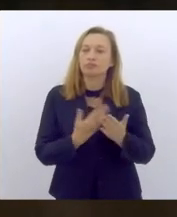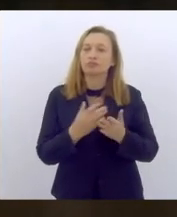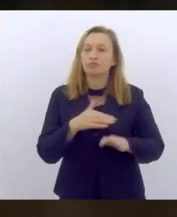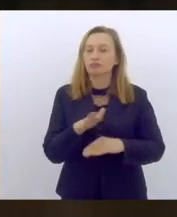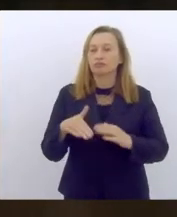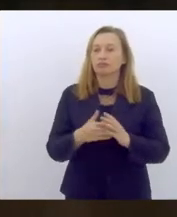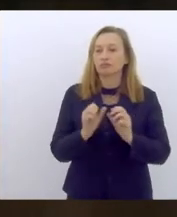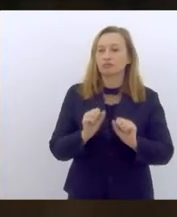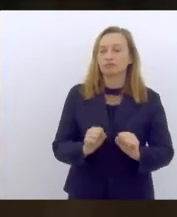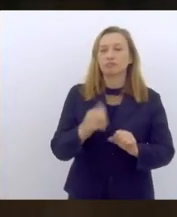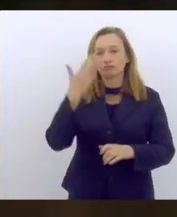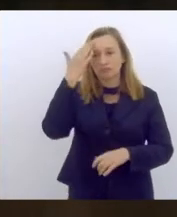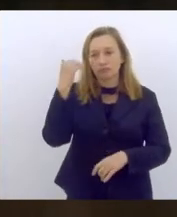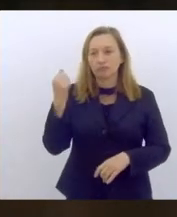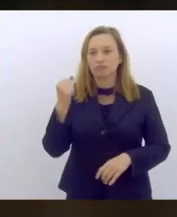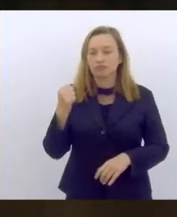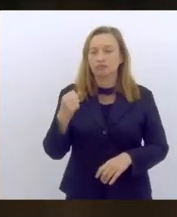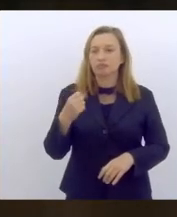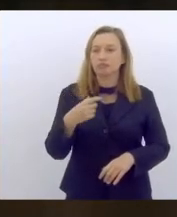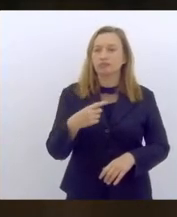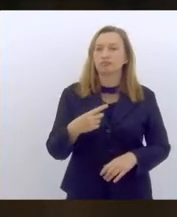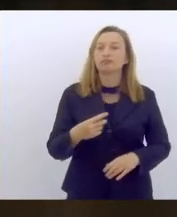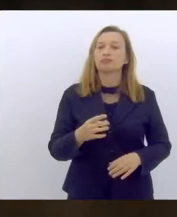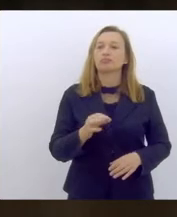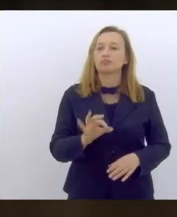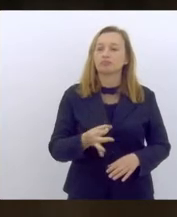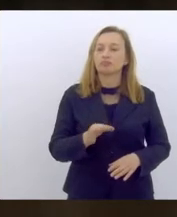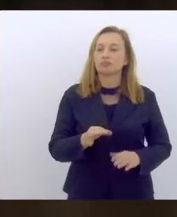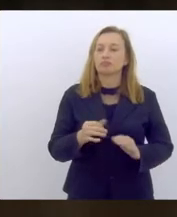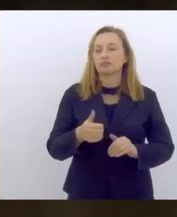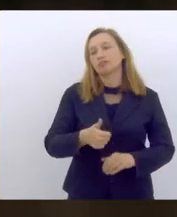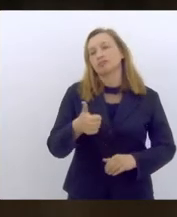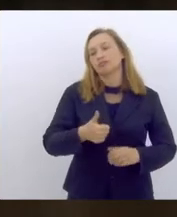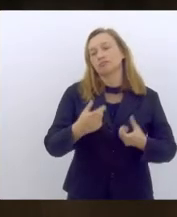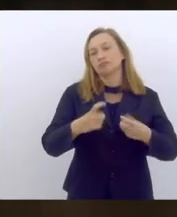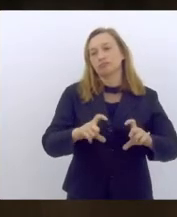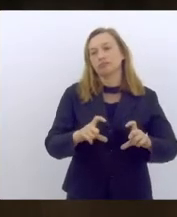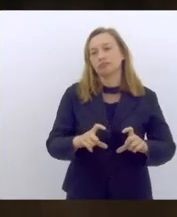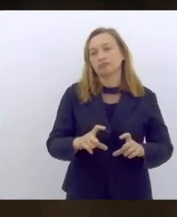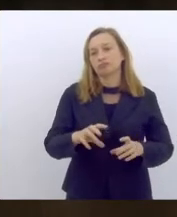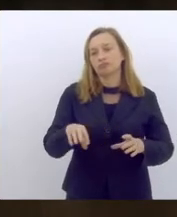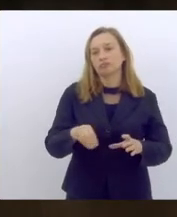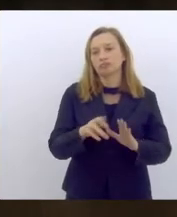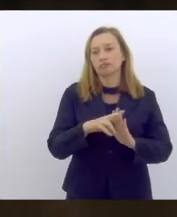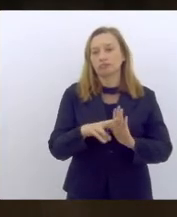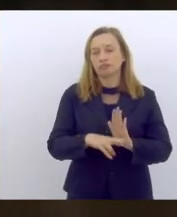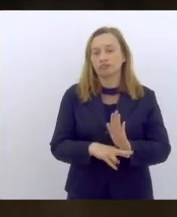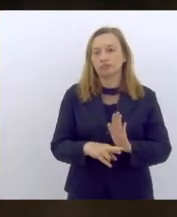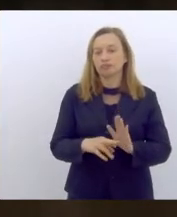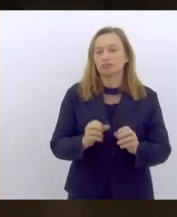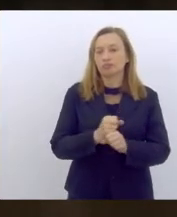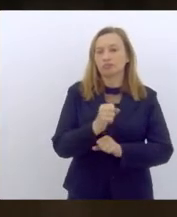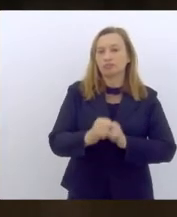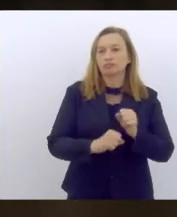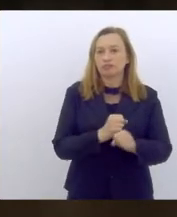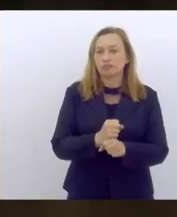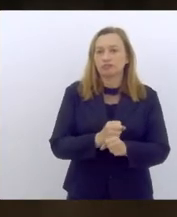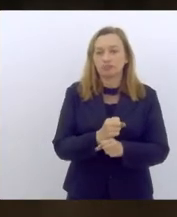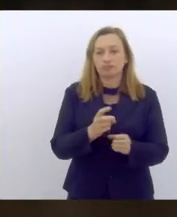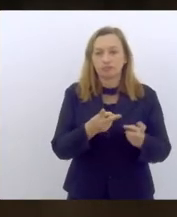possam saber de suas existências para primeiro regime interno deve ser revisto anualmente ou